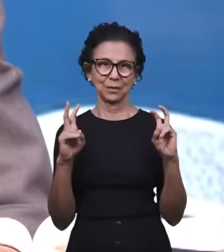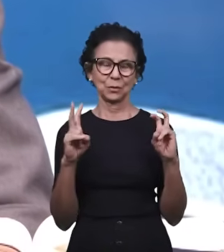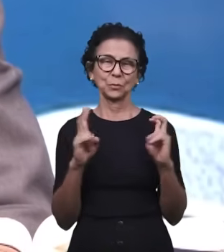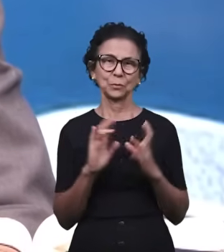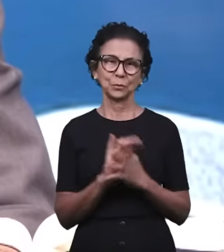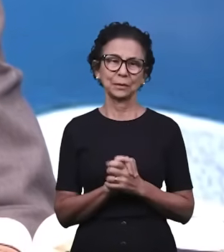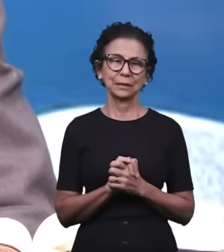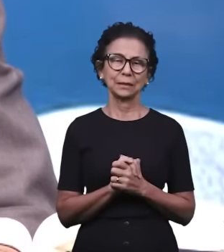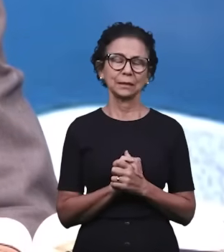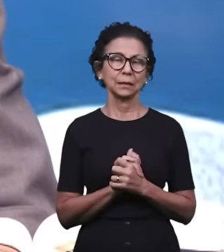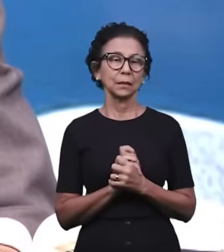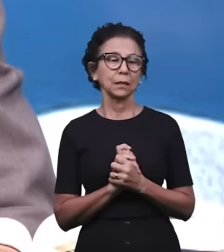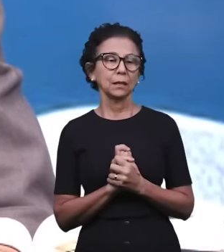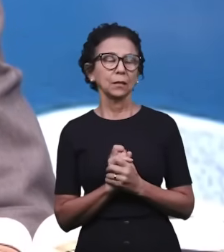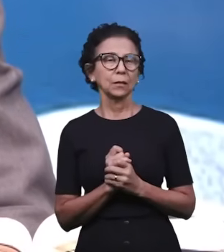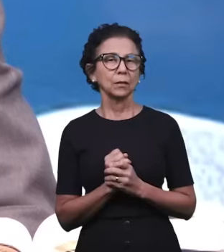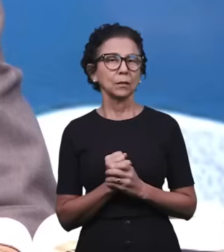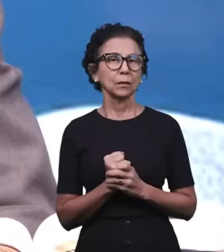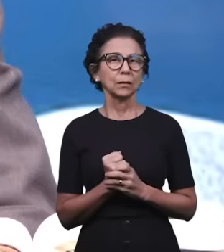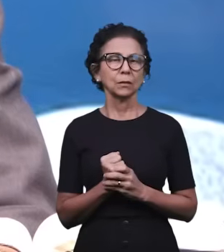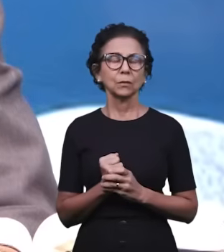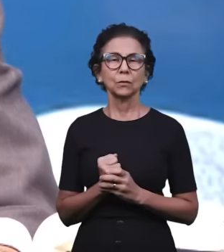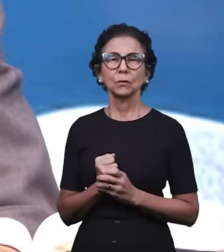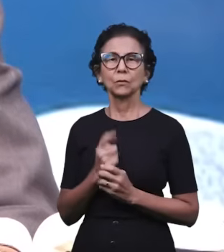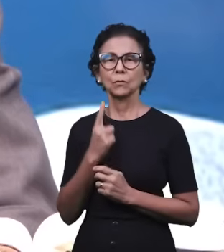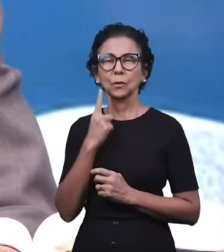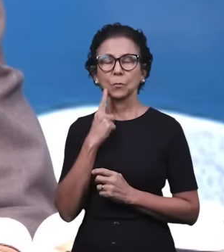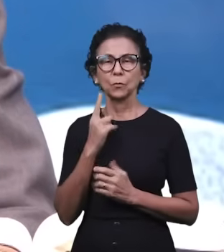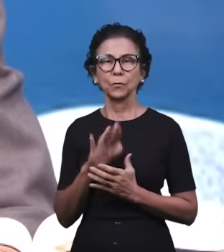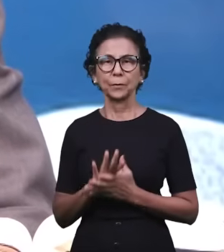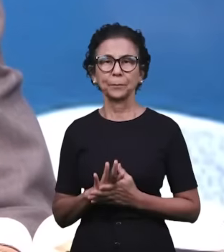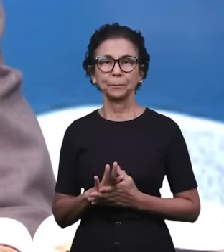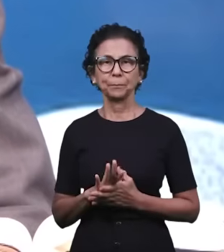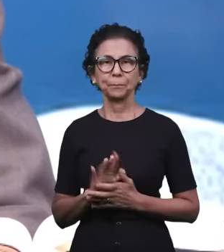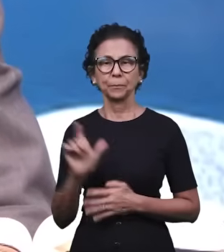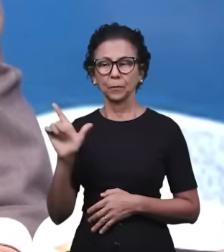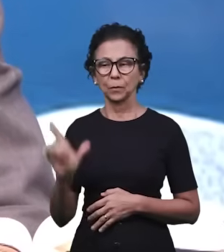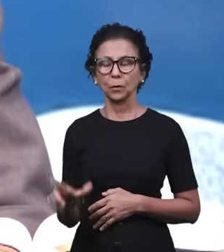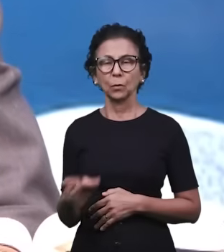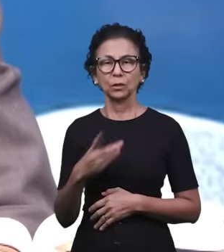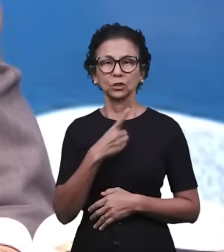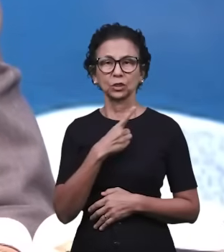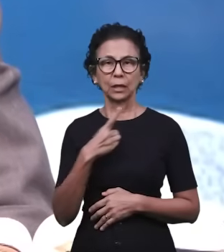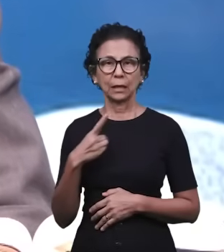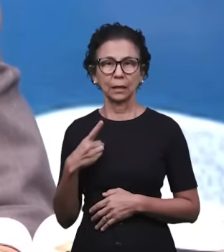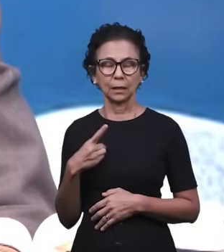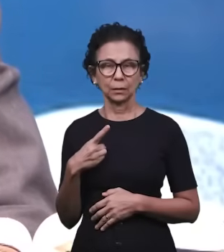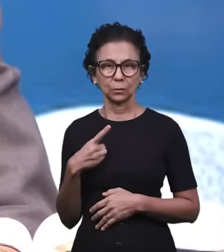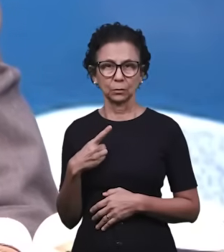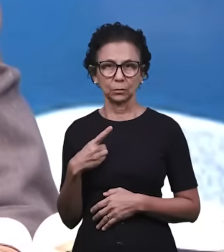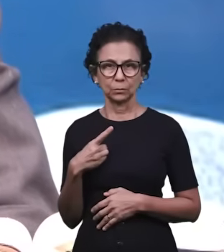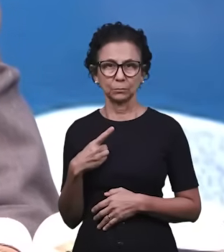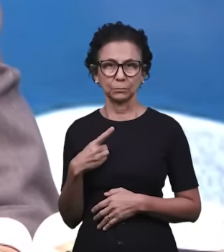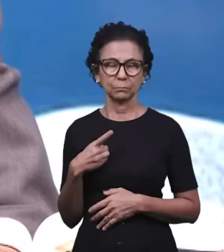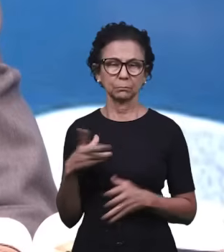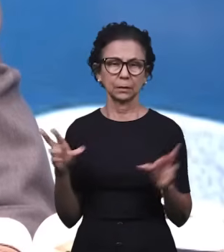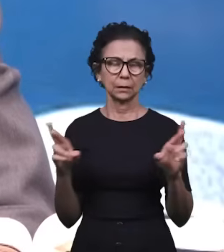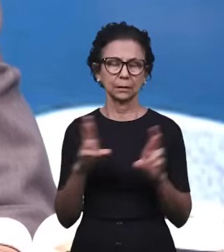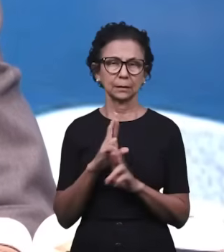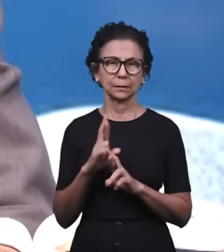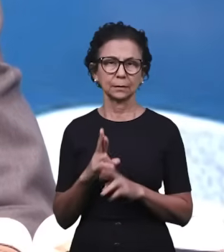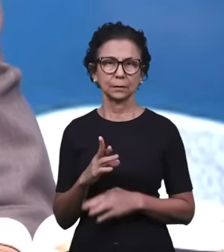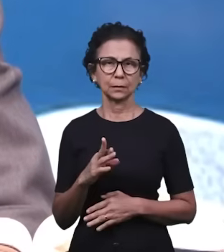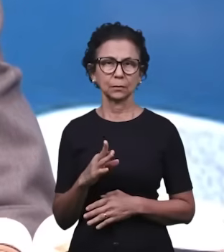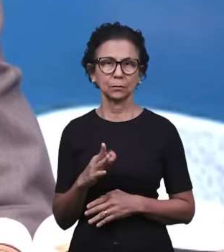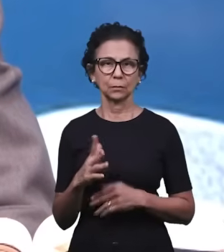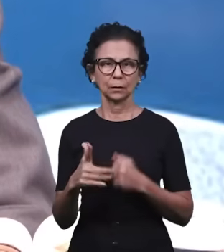porque nós vamos falar hoje sobre a ética do diácono com relação ao ministério do pastor. E esse ponto